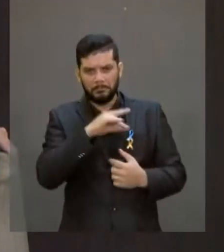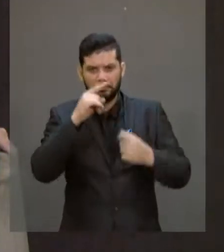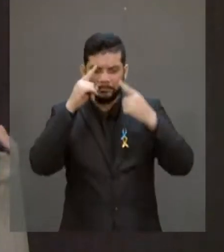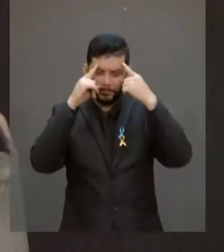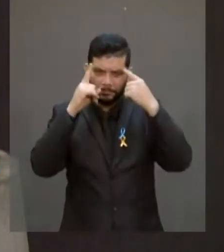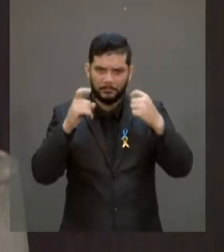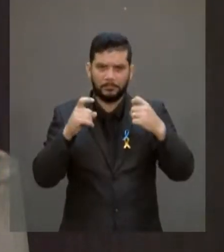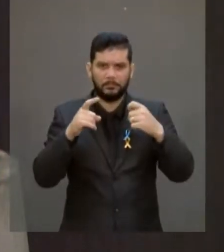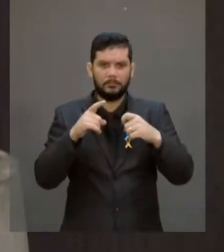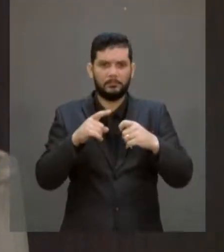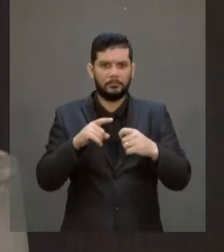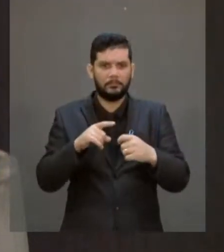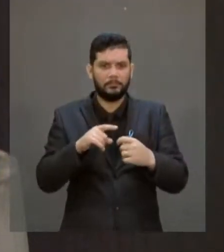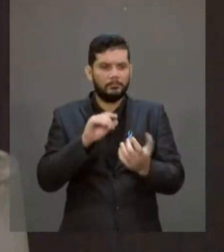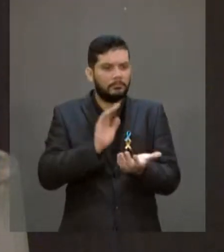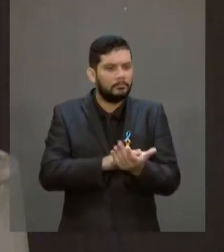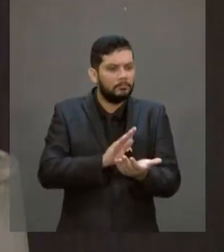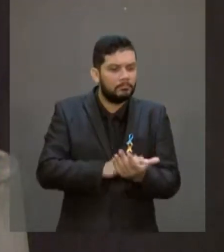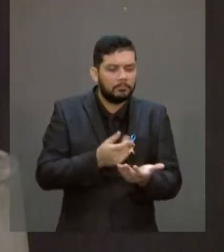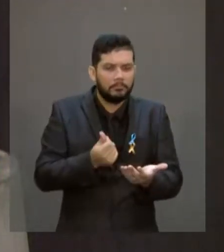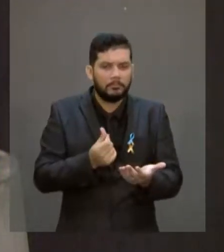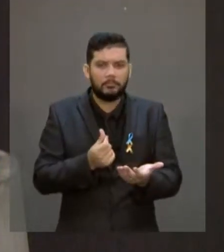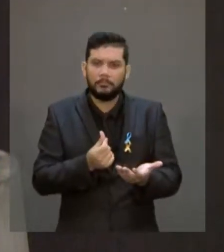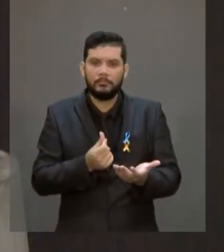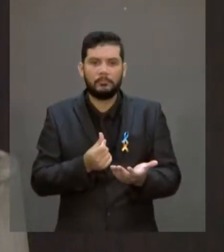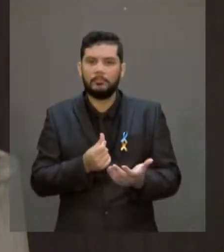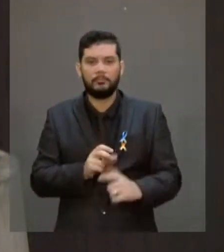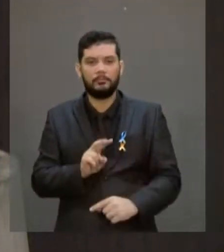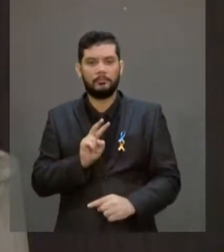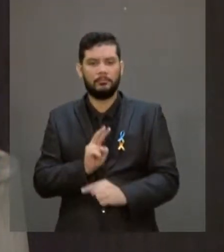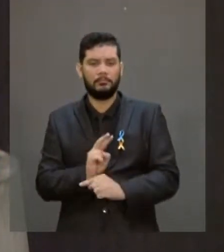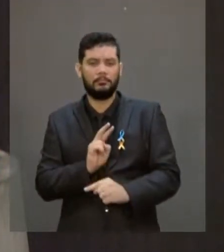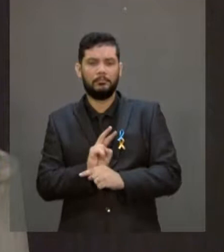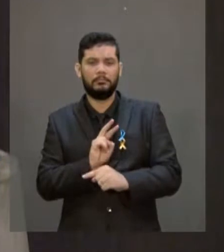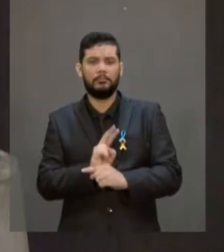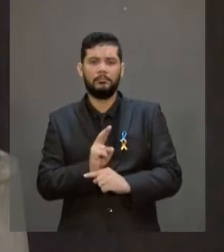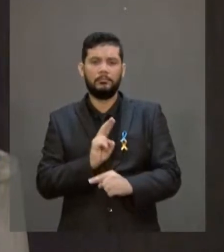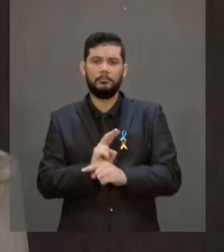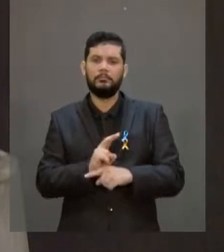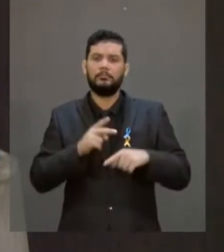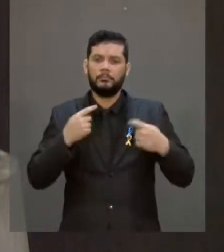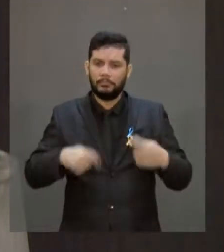extorsão, isso tudo tem que ser feito resguardando